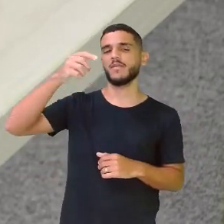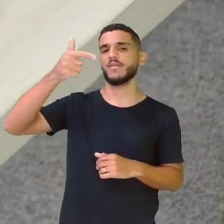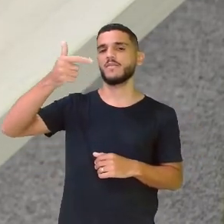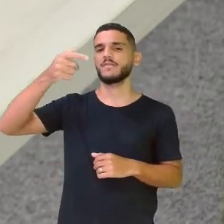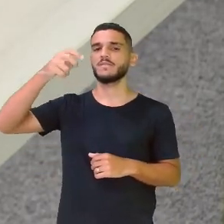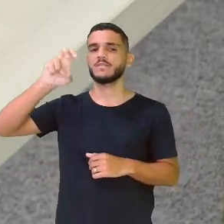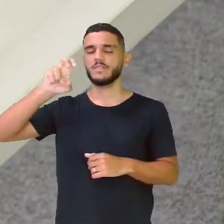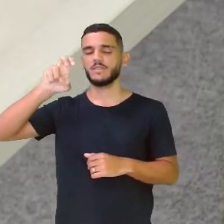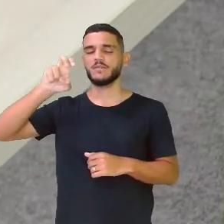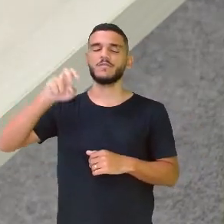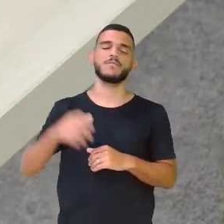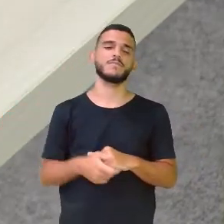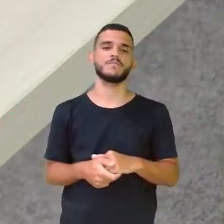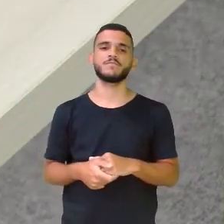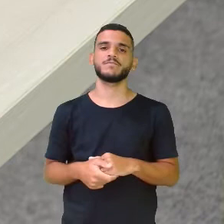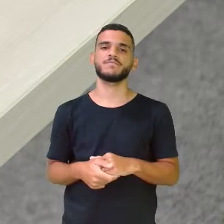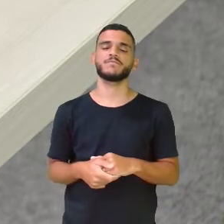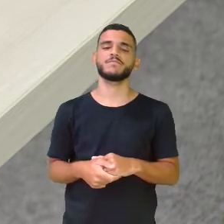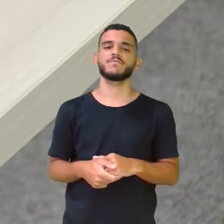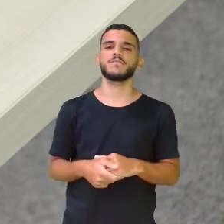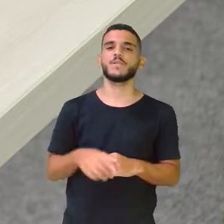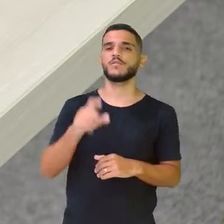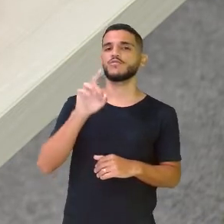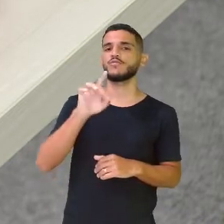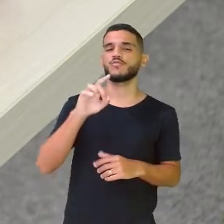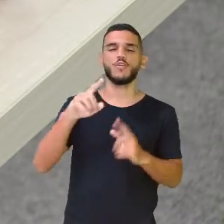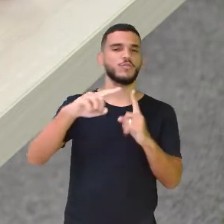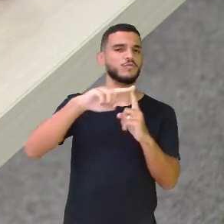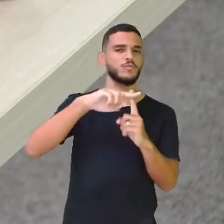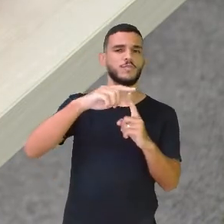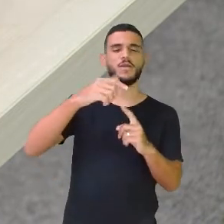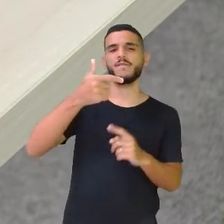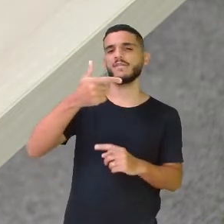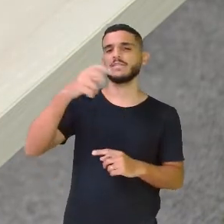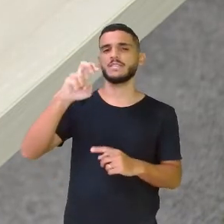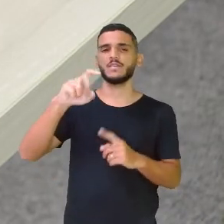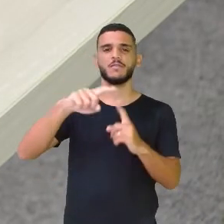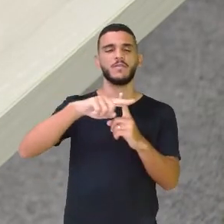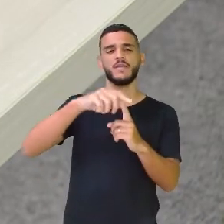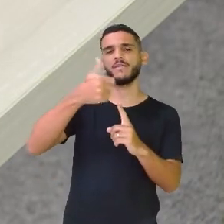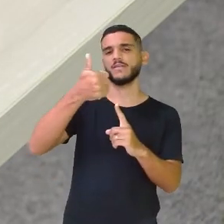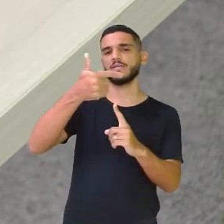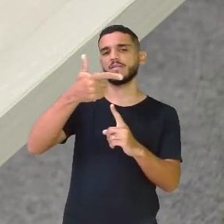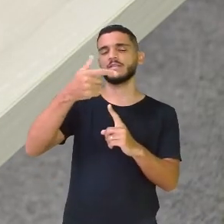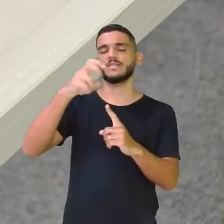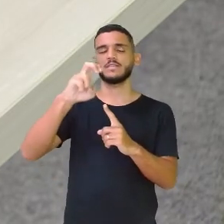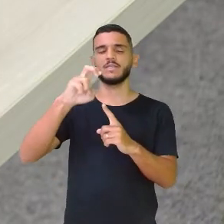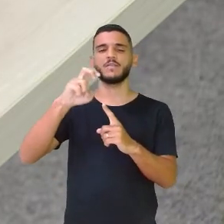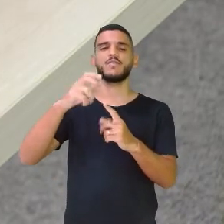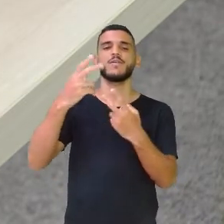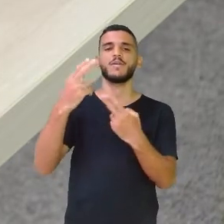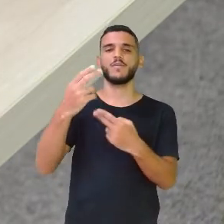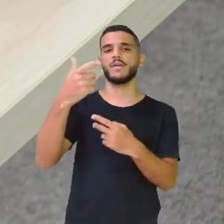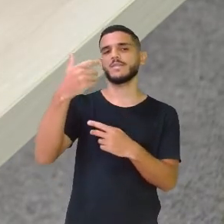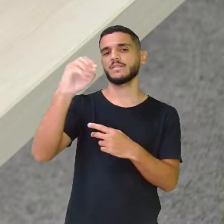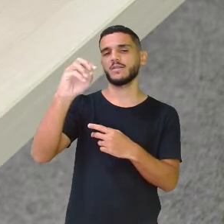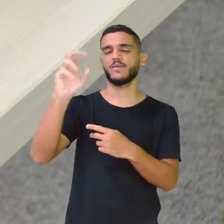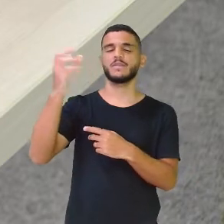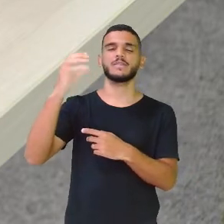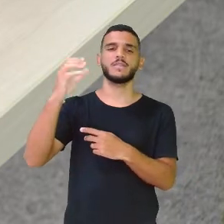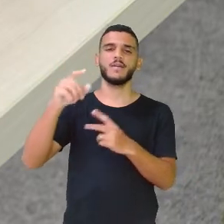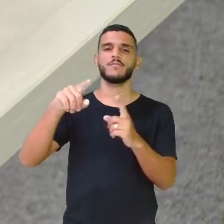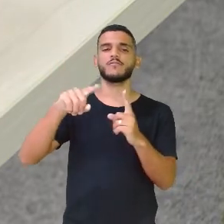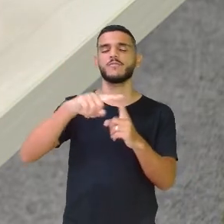25 mais 25, 50 centavos. 50 centavos mais 25,